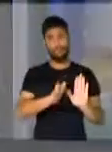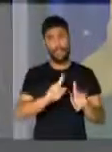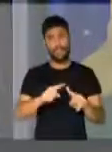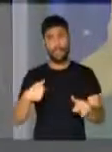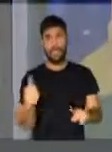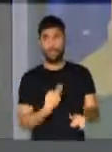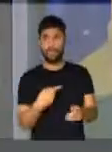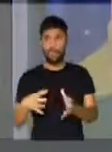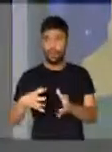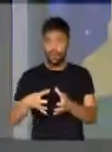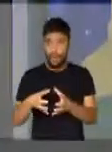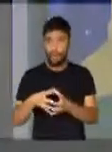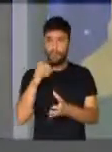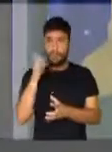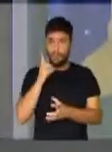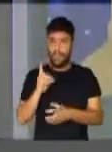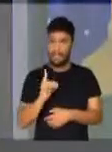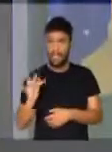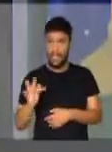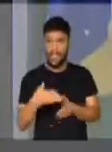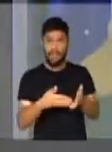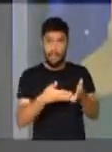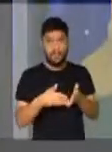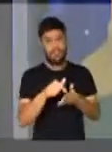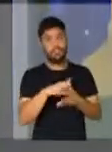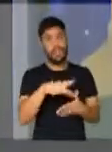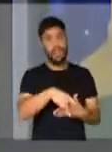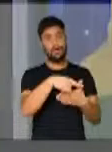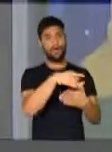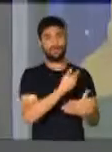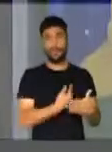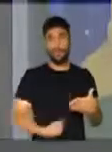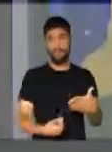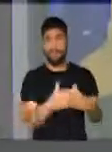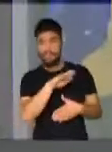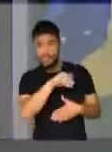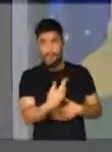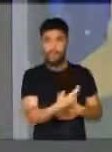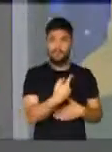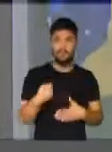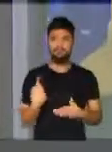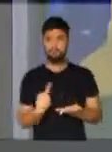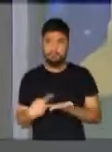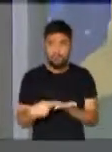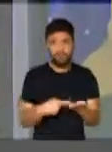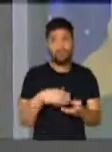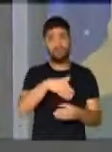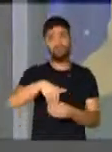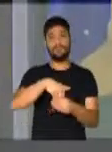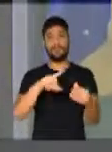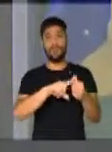um encaminhamento aqui da bancada do DF ao líder do governo para a gente tentar discutir isso e realmente votar o